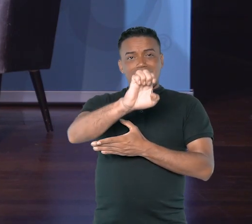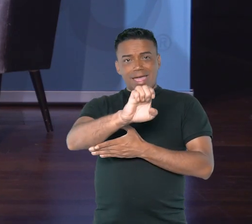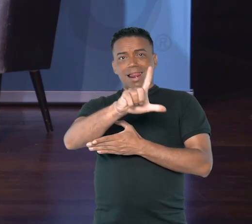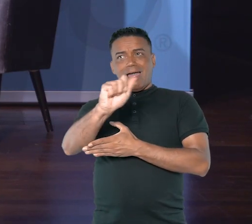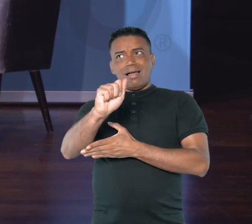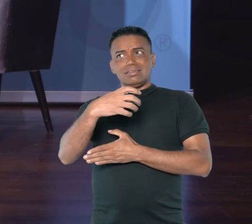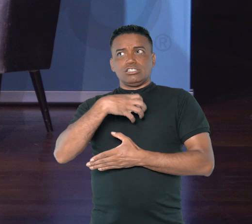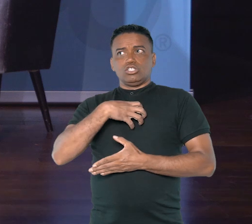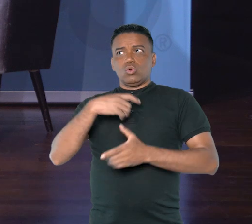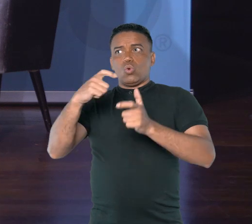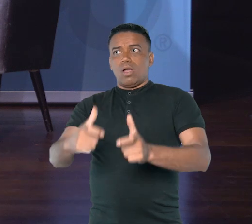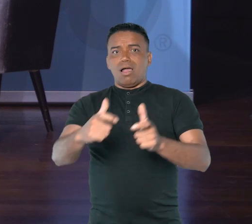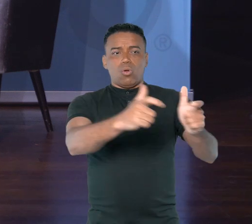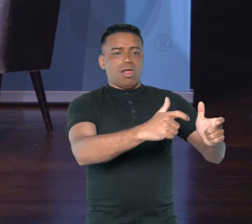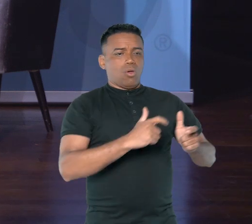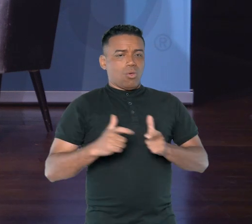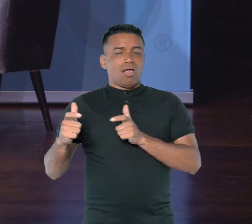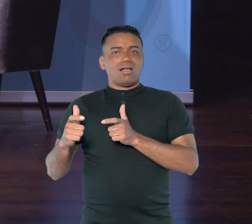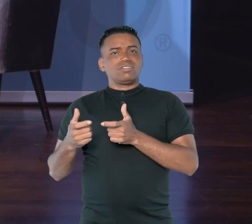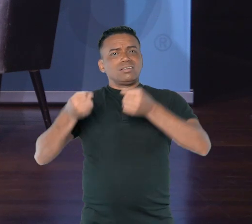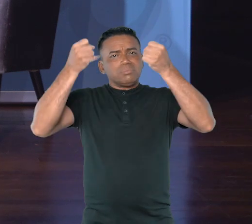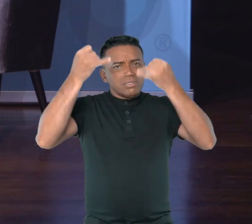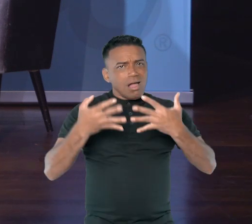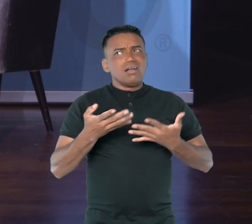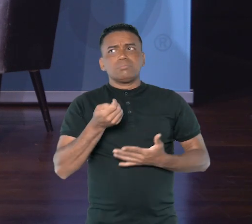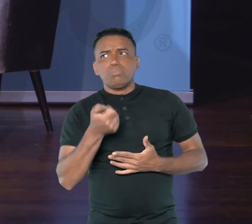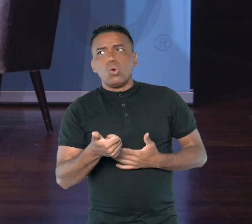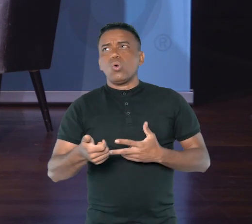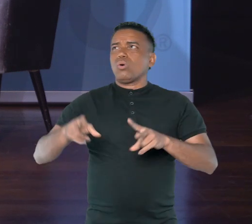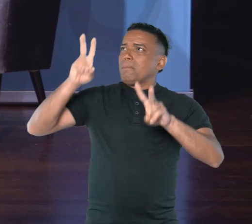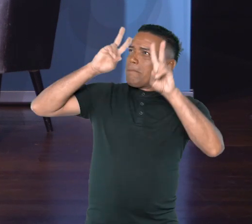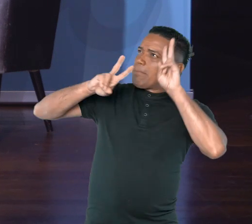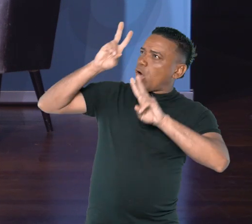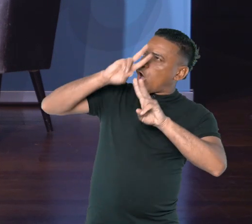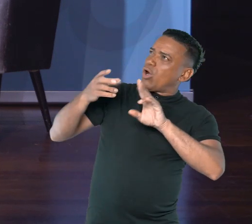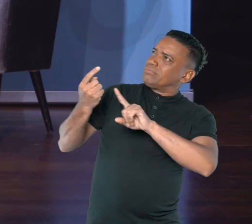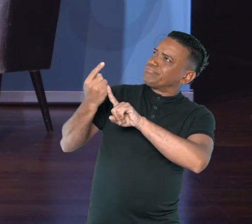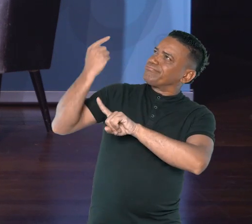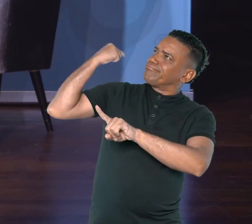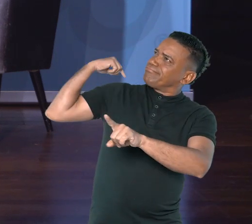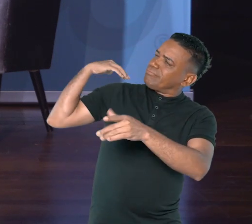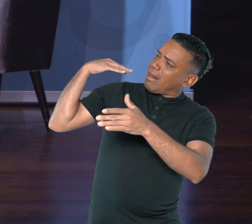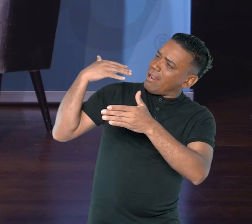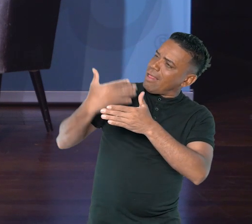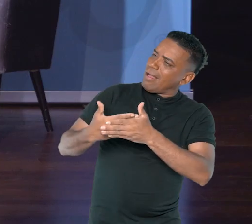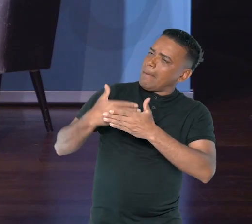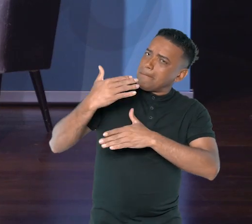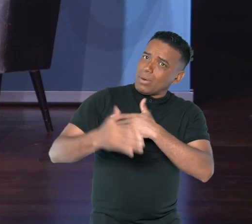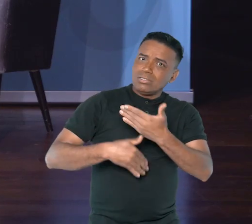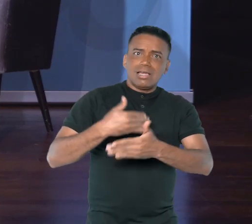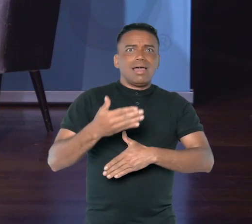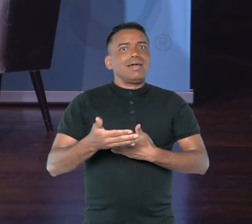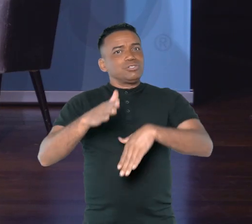né? Eu queria que você trouxesse um pouco dessa recuperação de memórias, como que foi esse processo